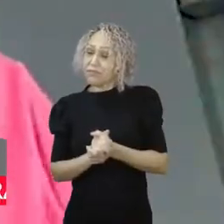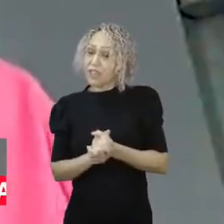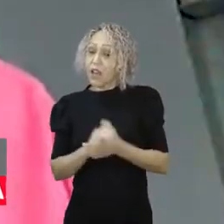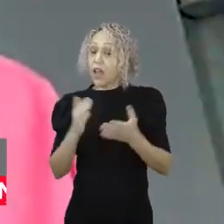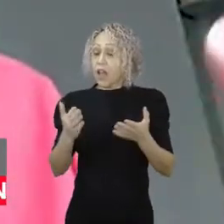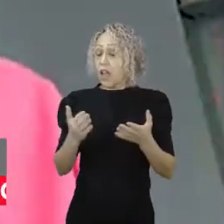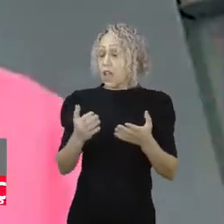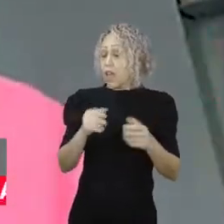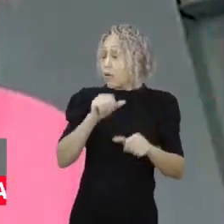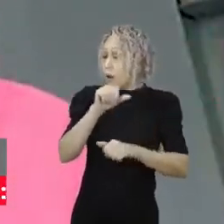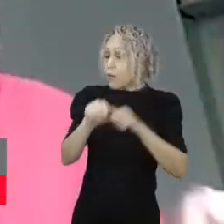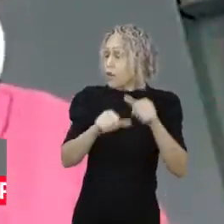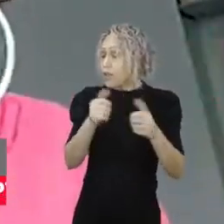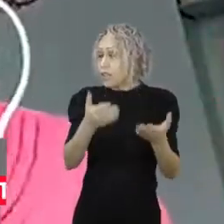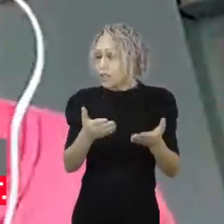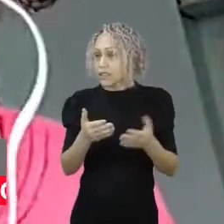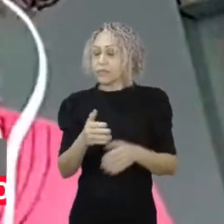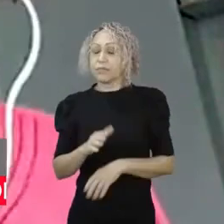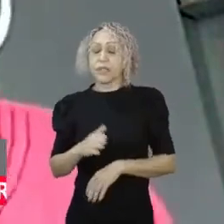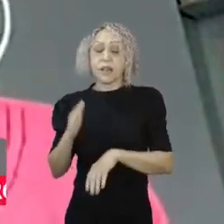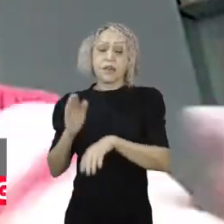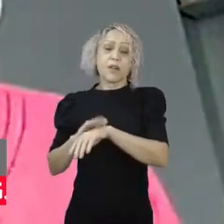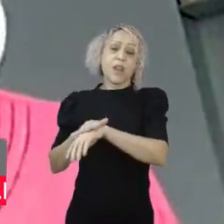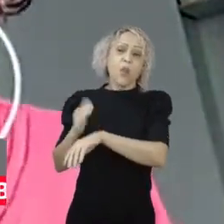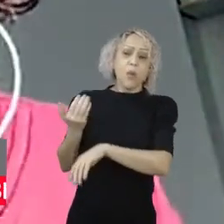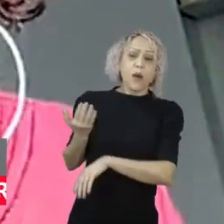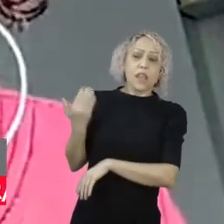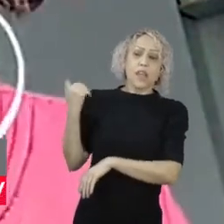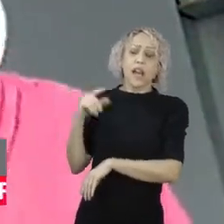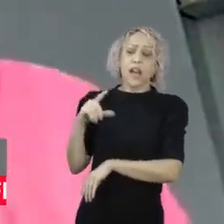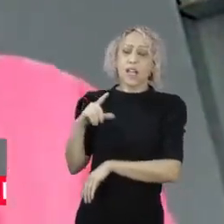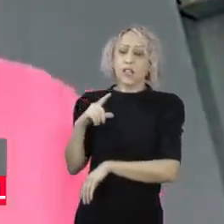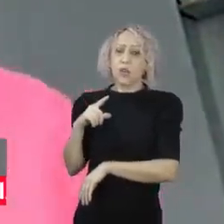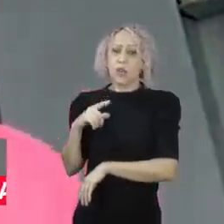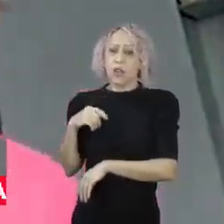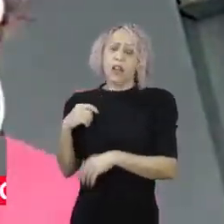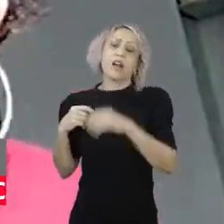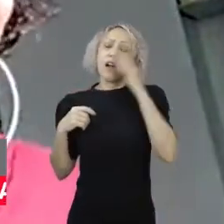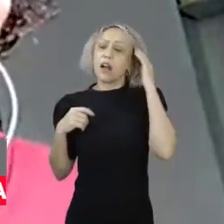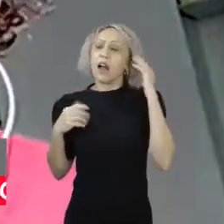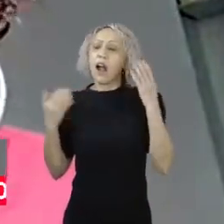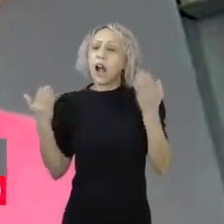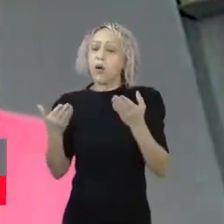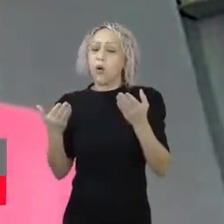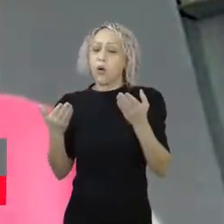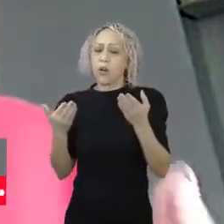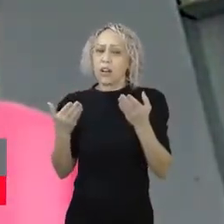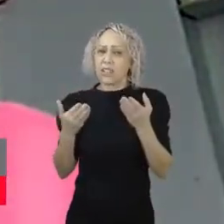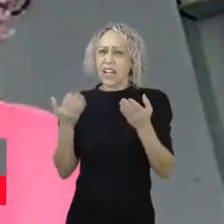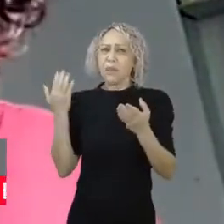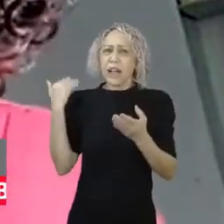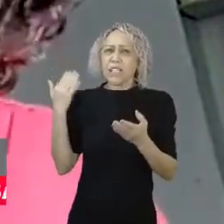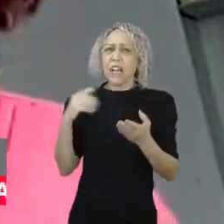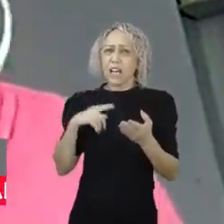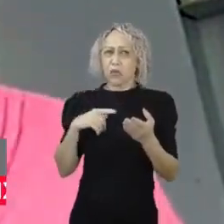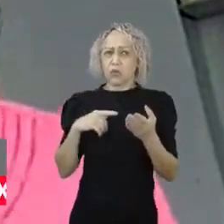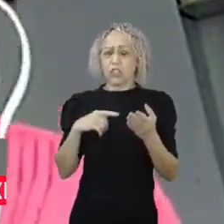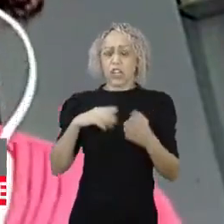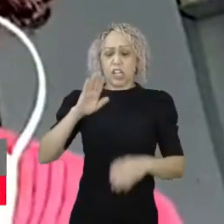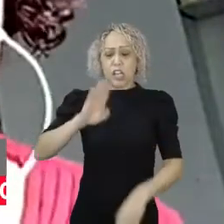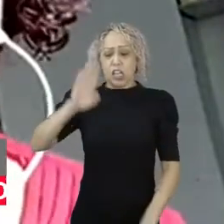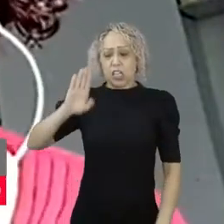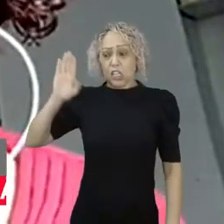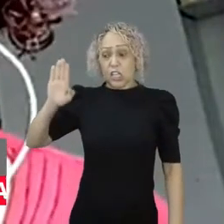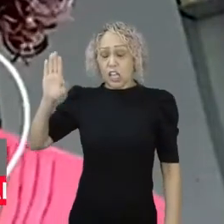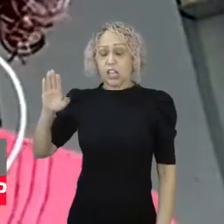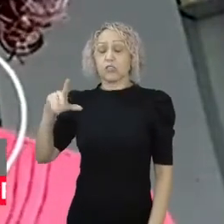o número de candidatos e candidatas era muito maior. Agora é menor. A outra coisa,